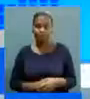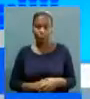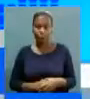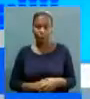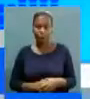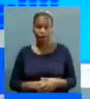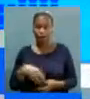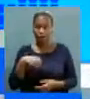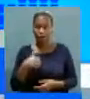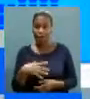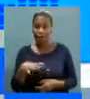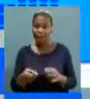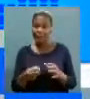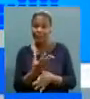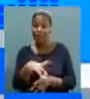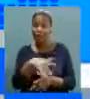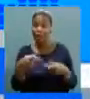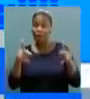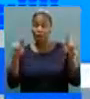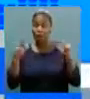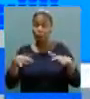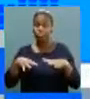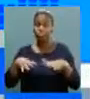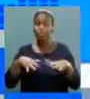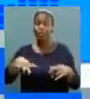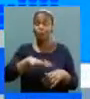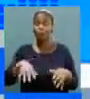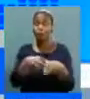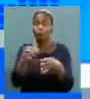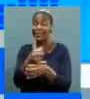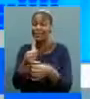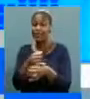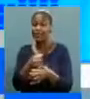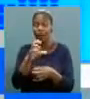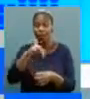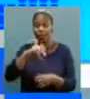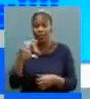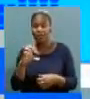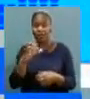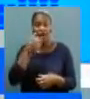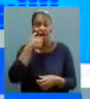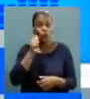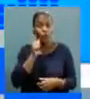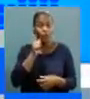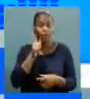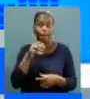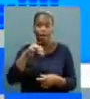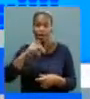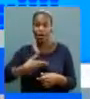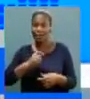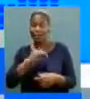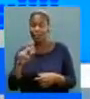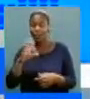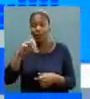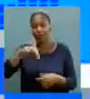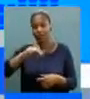e cabo verde quer criar uma zona de livre circulação no espaço da macaronésia é composta pelos arquipélagos dos açores madeira canárias e cabo